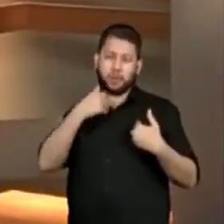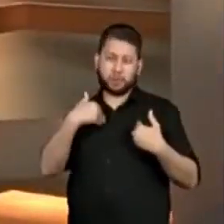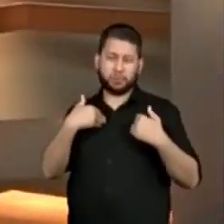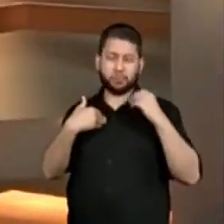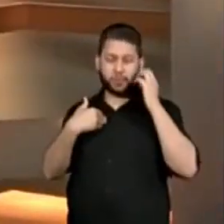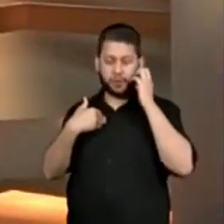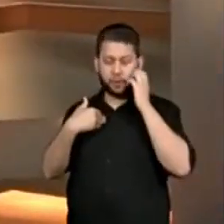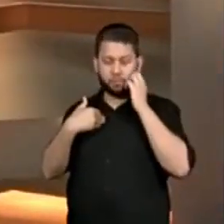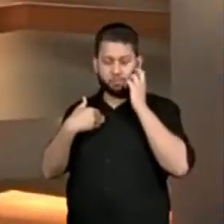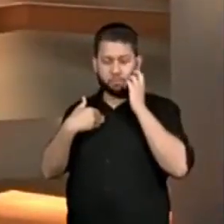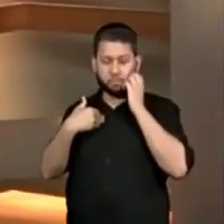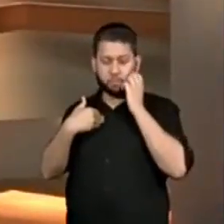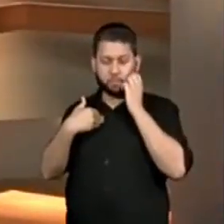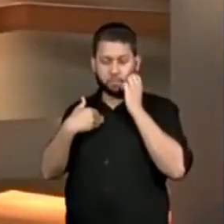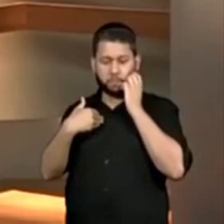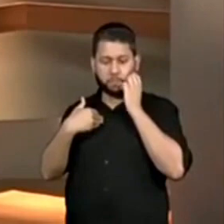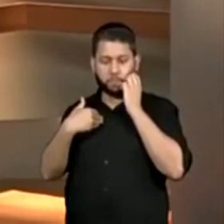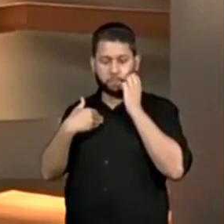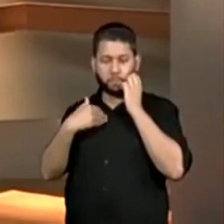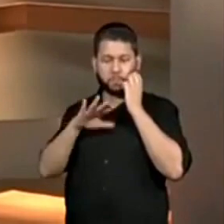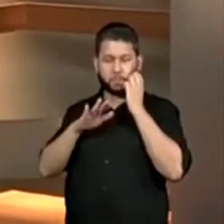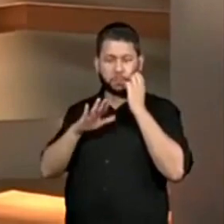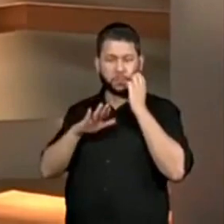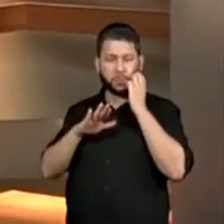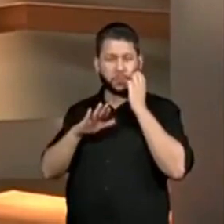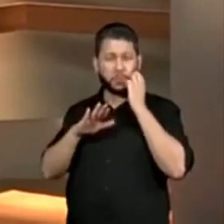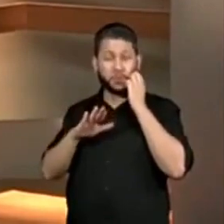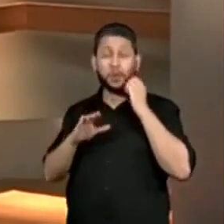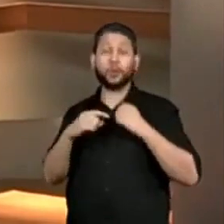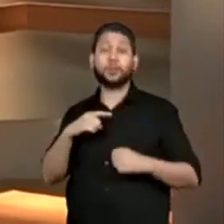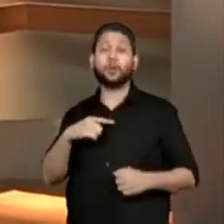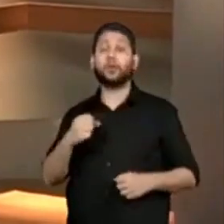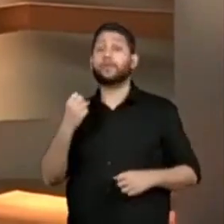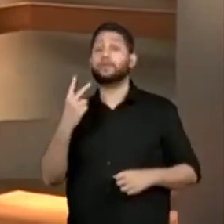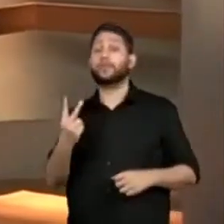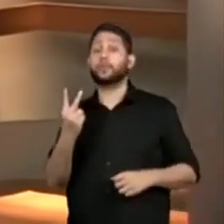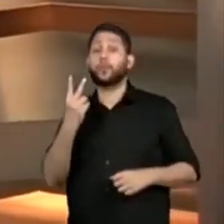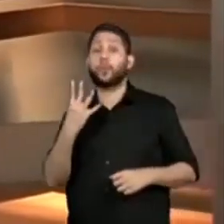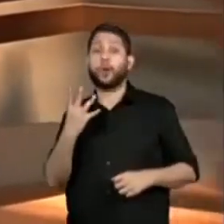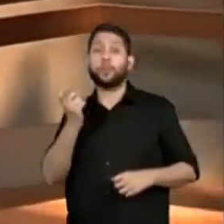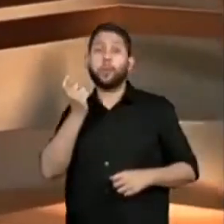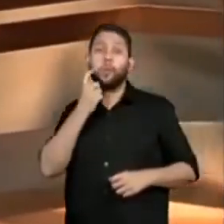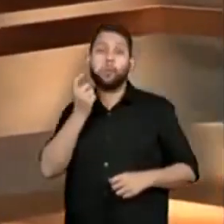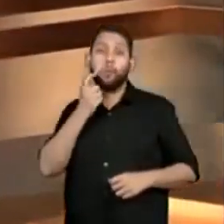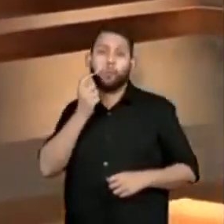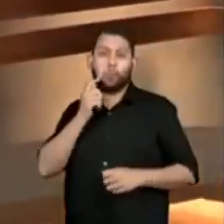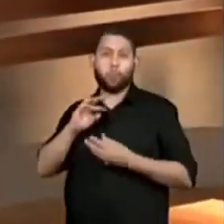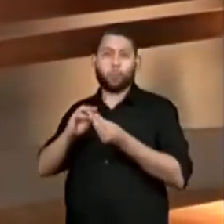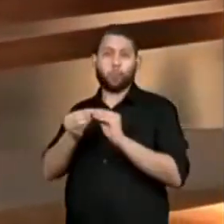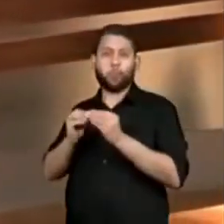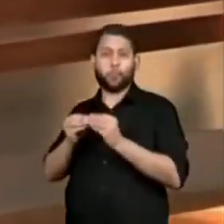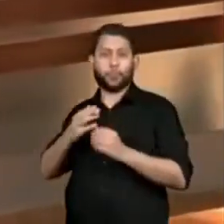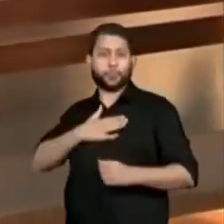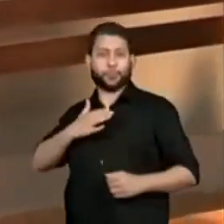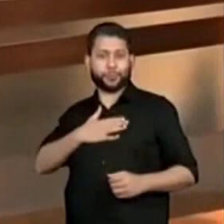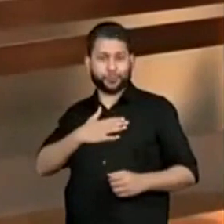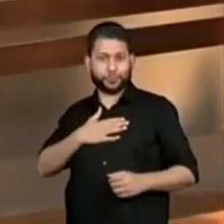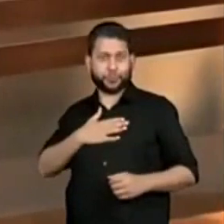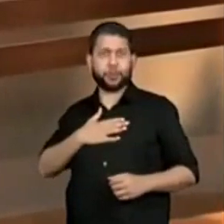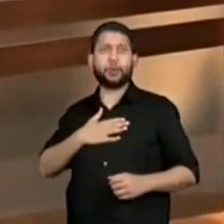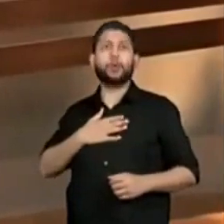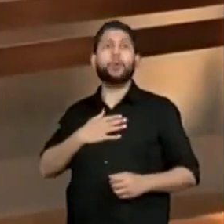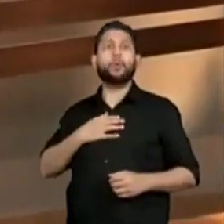nós vamos pegar uma quantidade mais o meu peguei aqui uma com 24 balas então vou fazer aqui ó